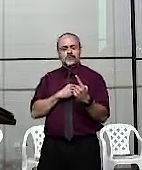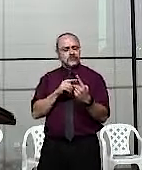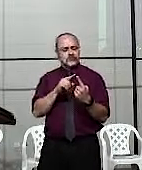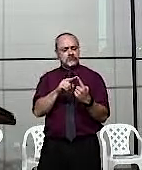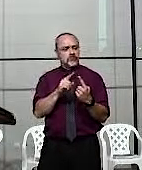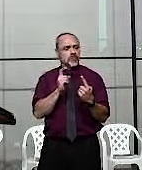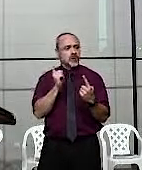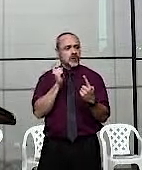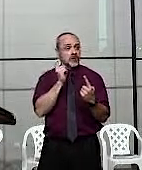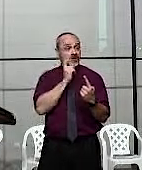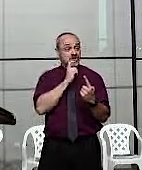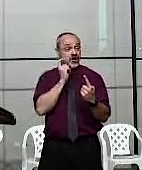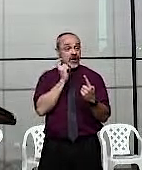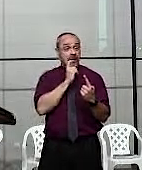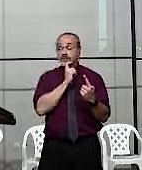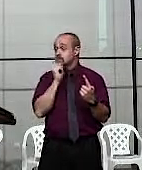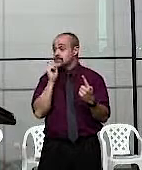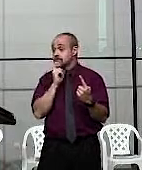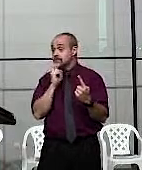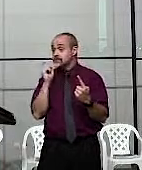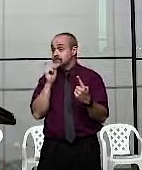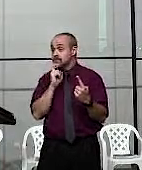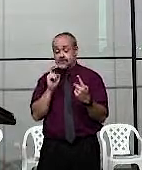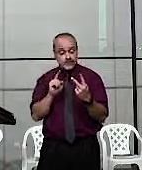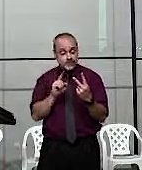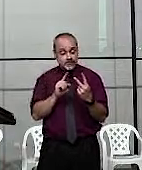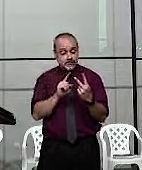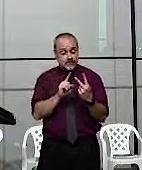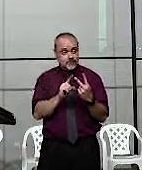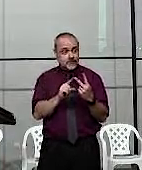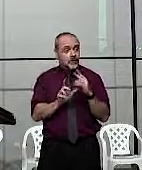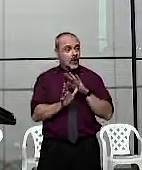pecado? Mentira?